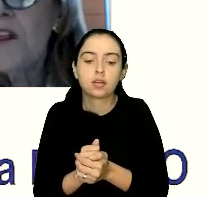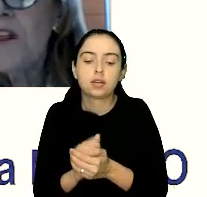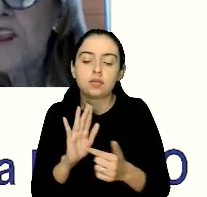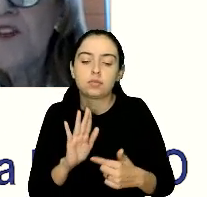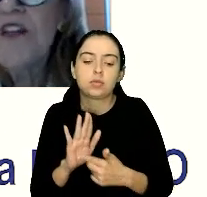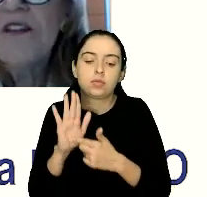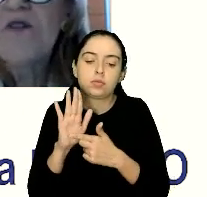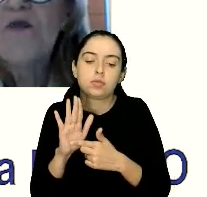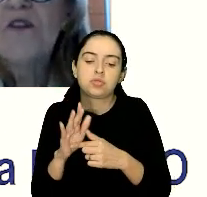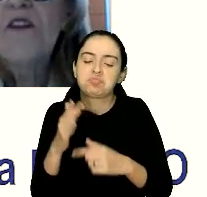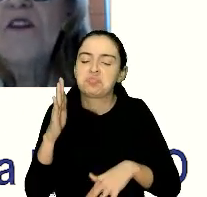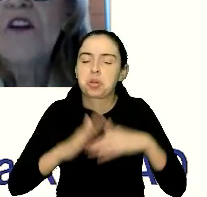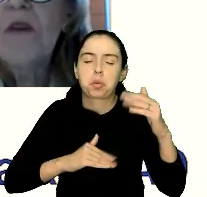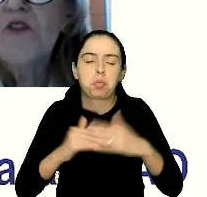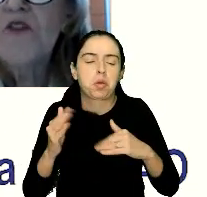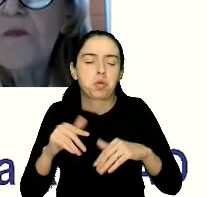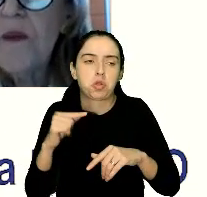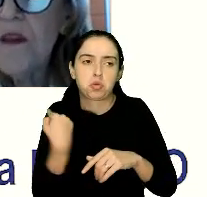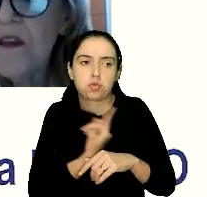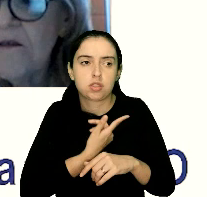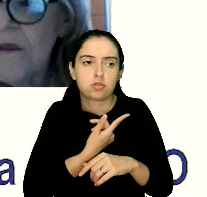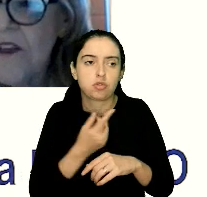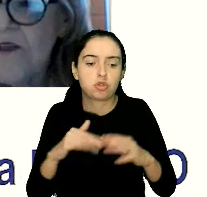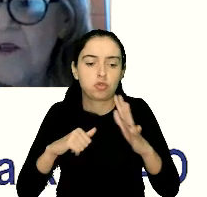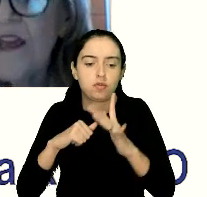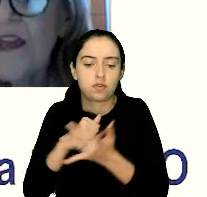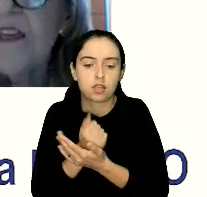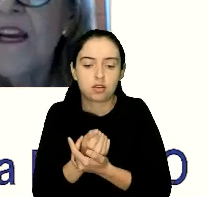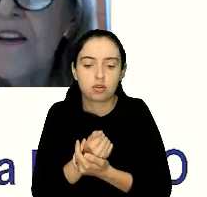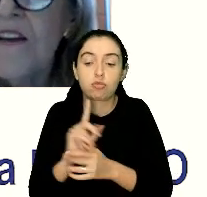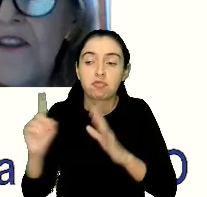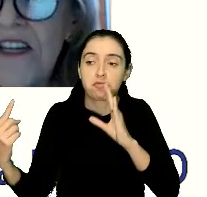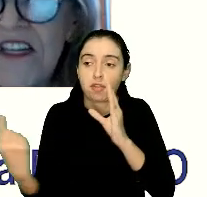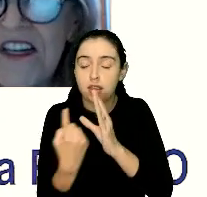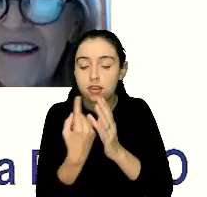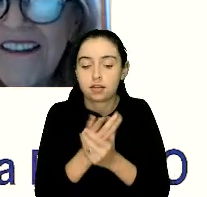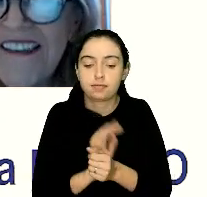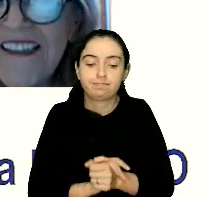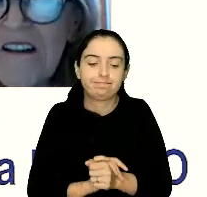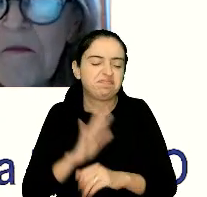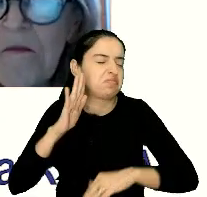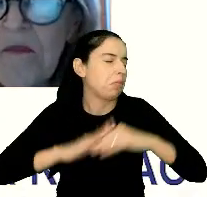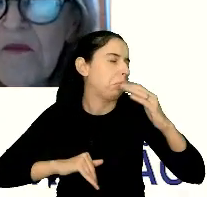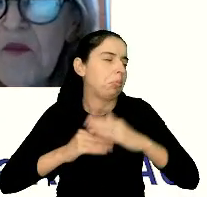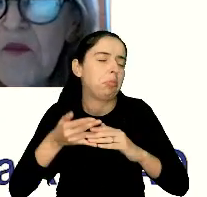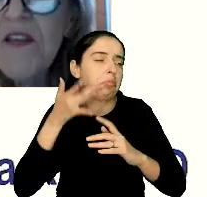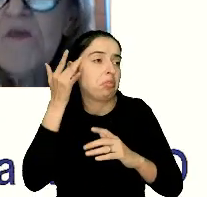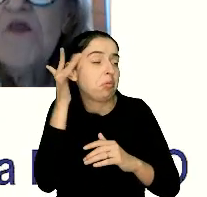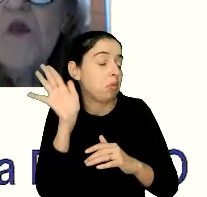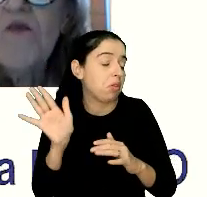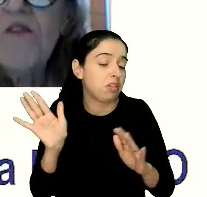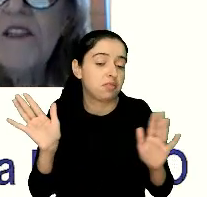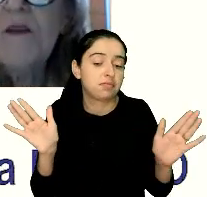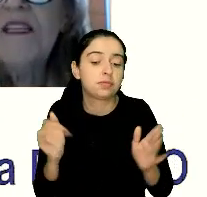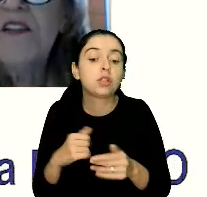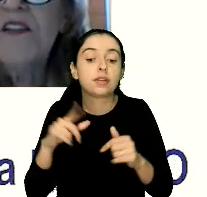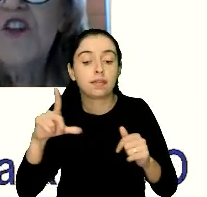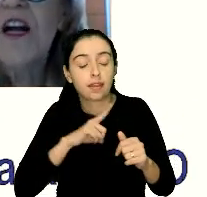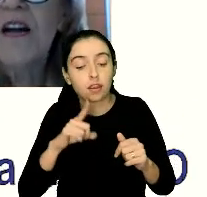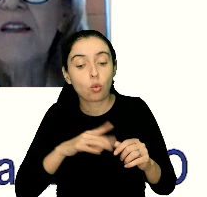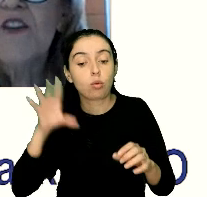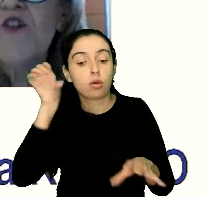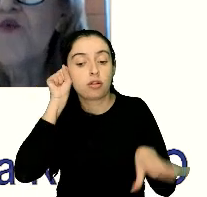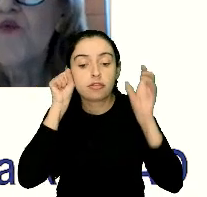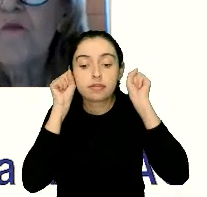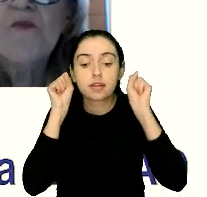não importa para a gente, se o vírus vem de Marte ou de Pequim, isso é irrelevante. Nós temos que ouvir